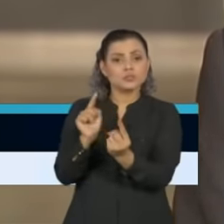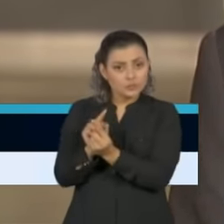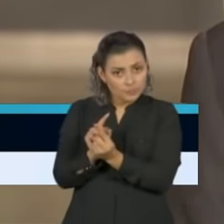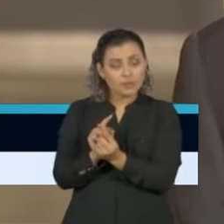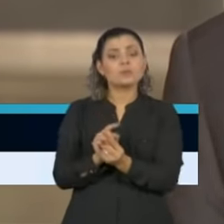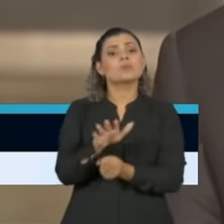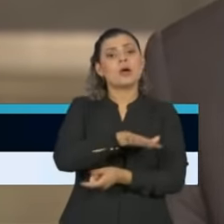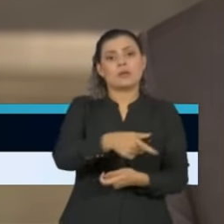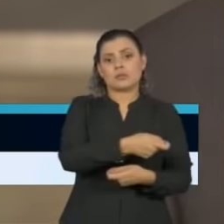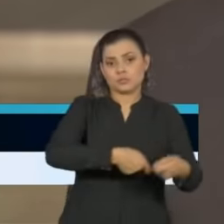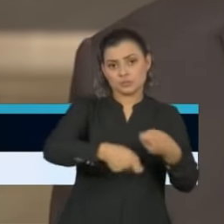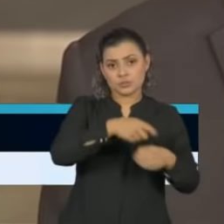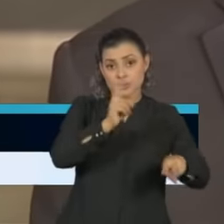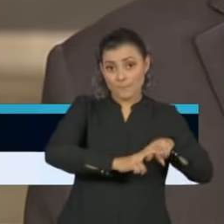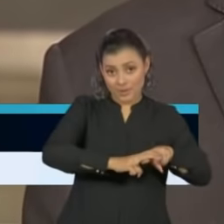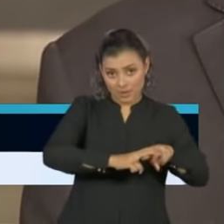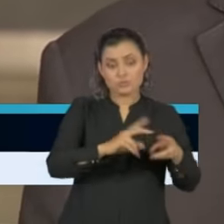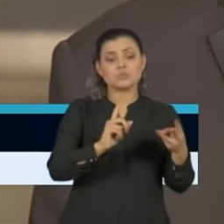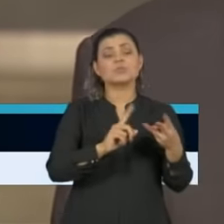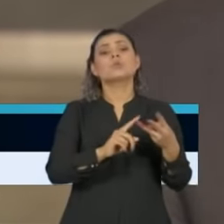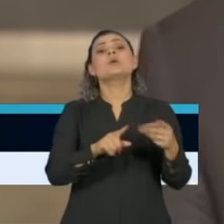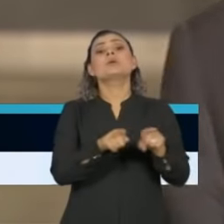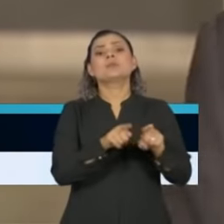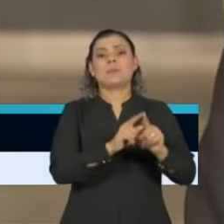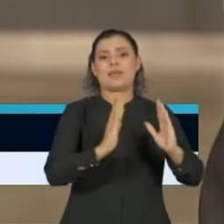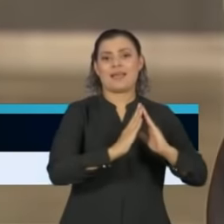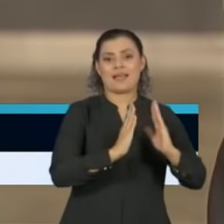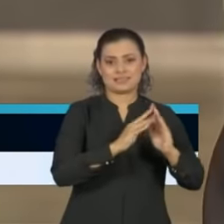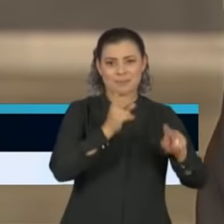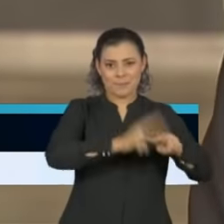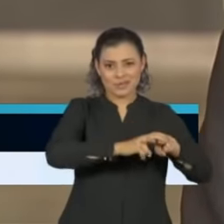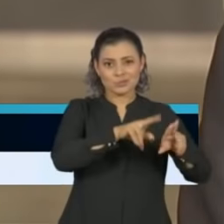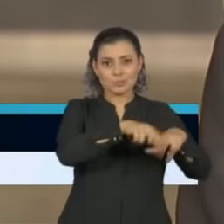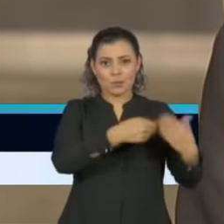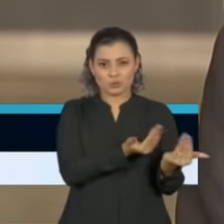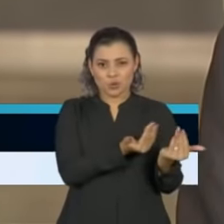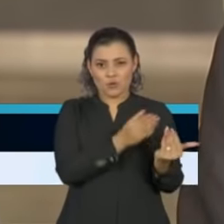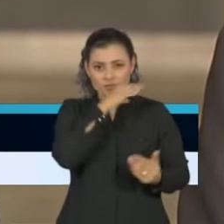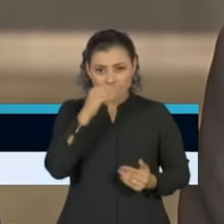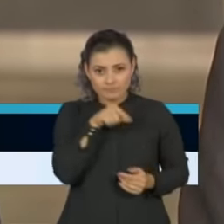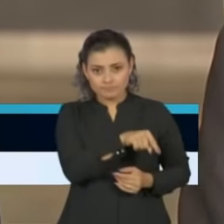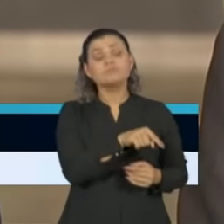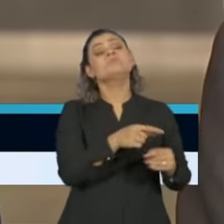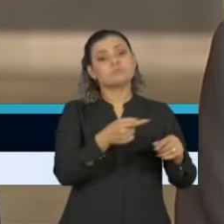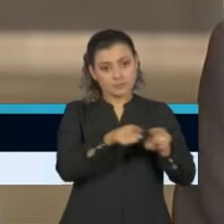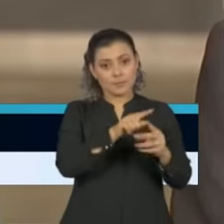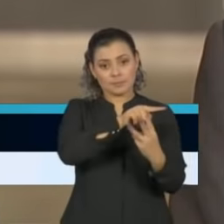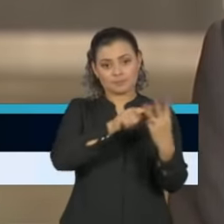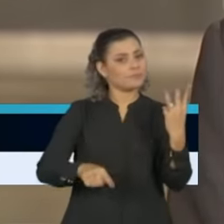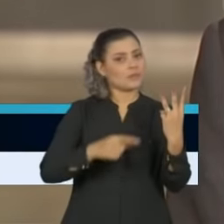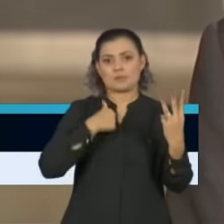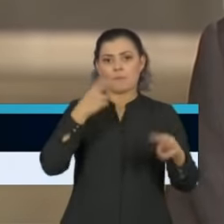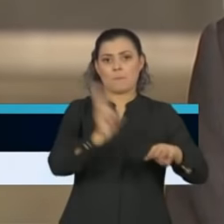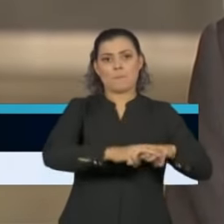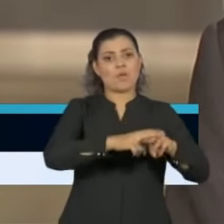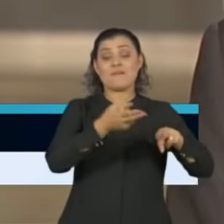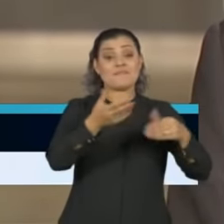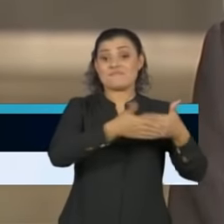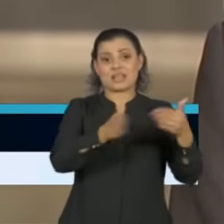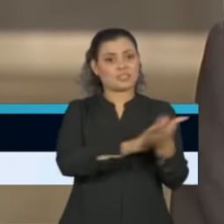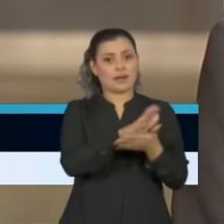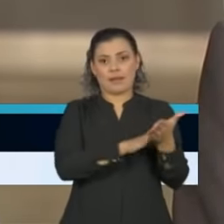na administração penitenciária e Fundação Casa, preservando, evidentemente, o bom funcionamento dos serviços públicos do